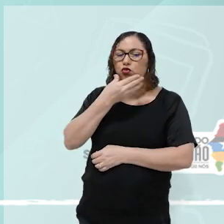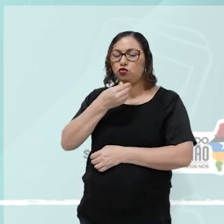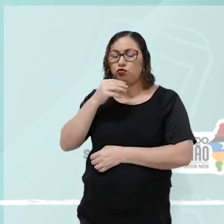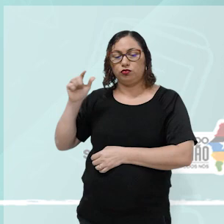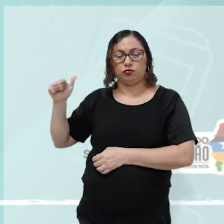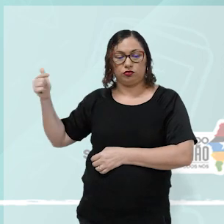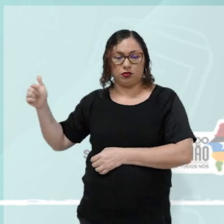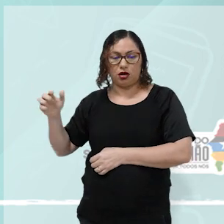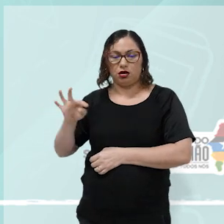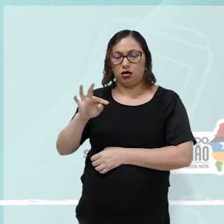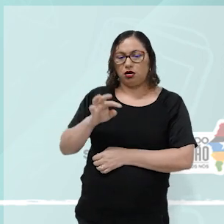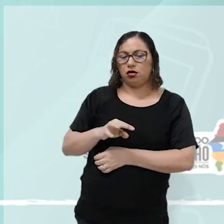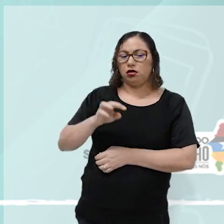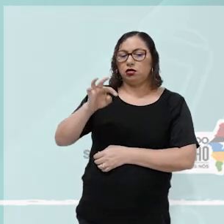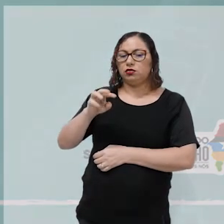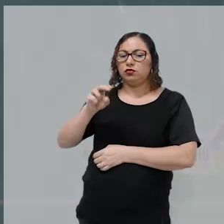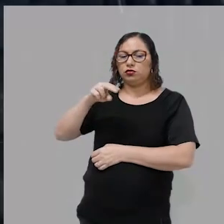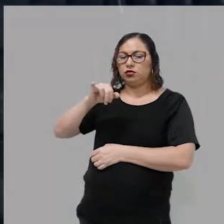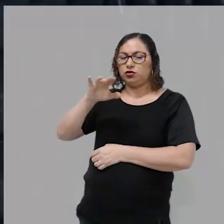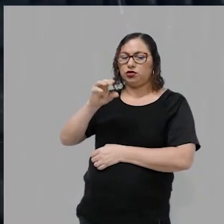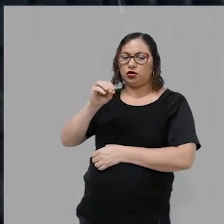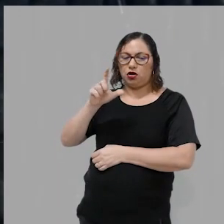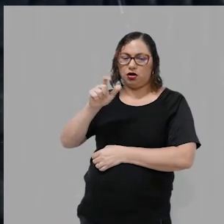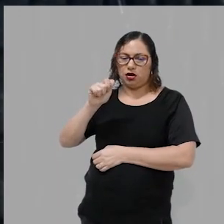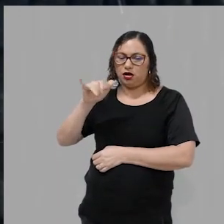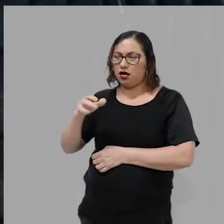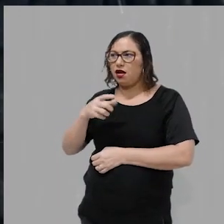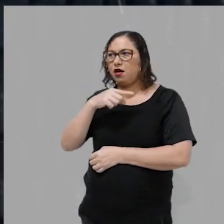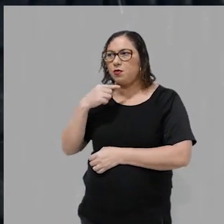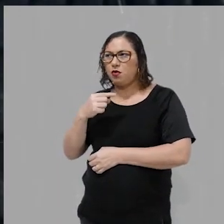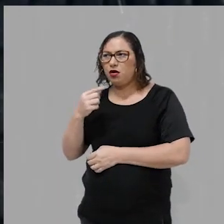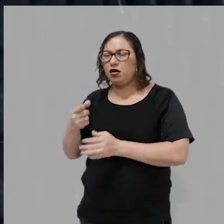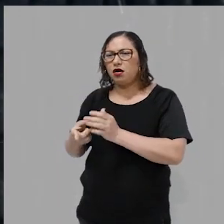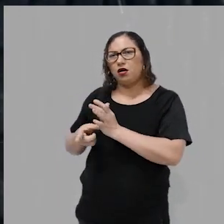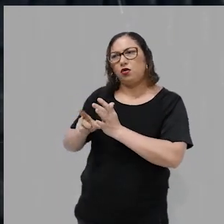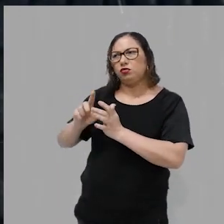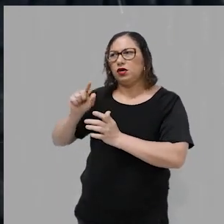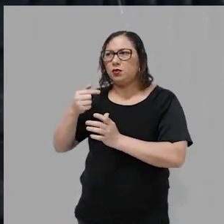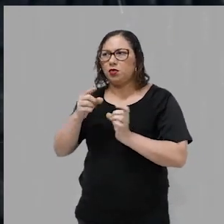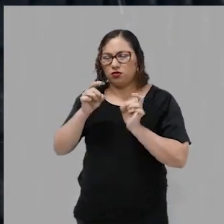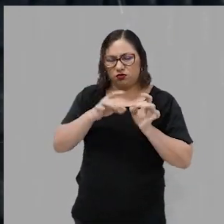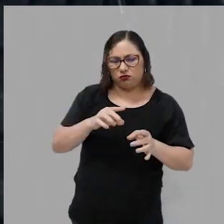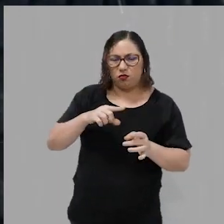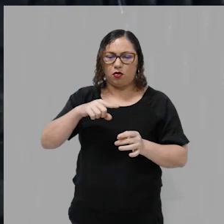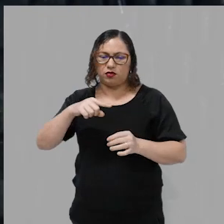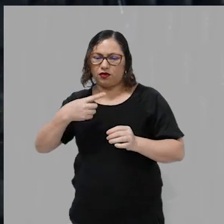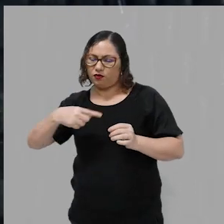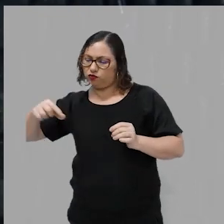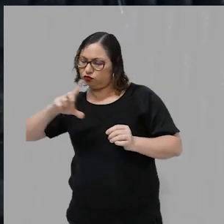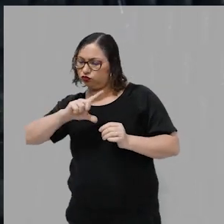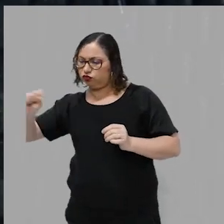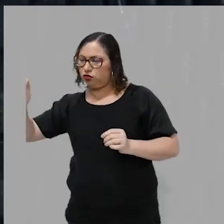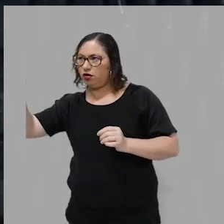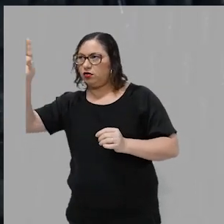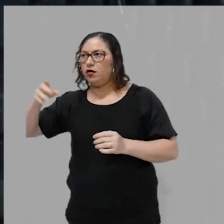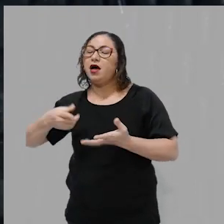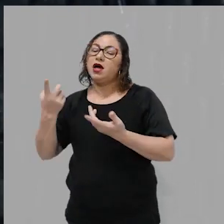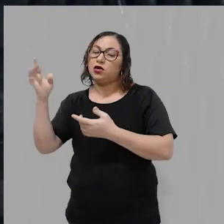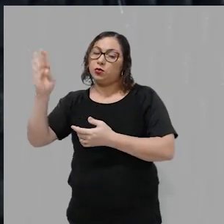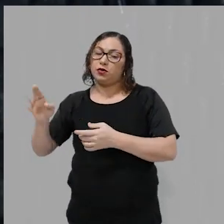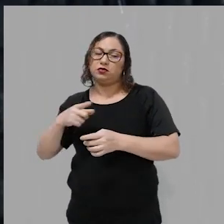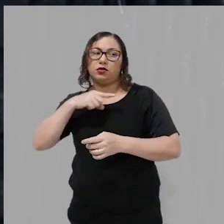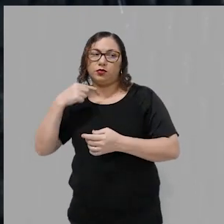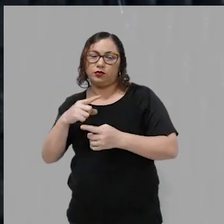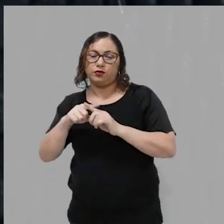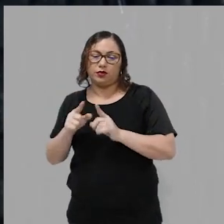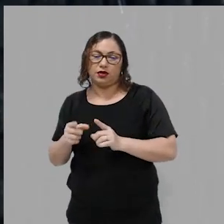tempo depois, numa viagem que ele fez aqui no Brasil, mas ele deixou uma contribuição bem grande em escultura. E aí você tem outros